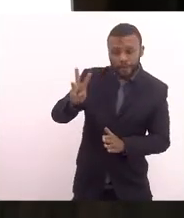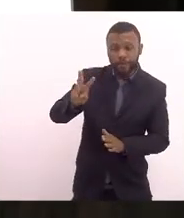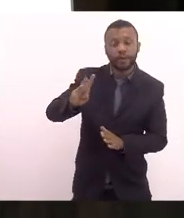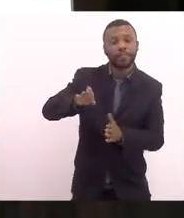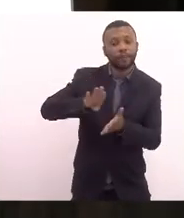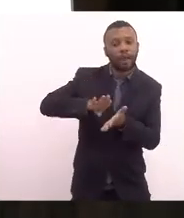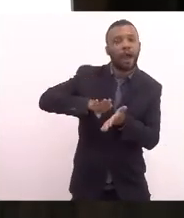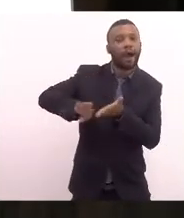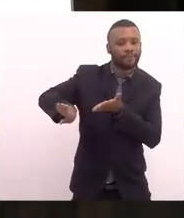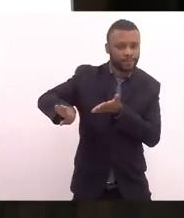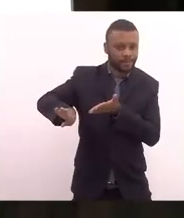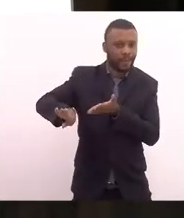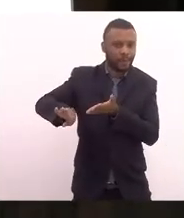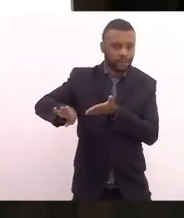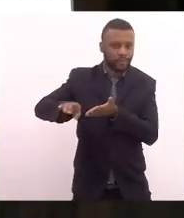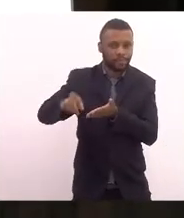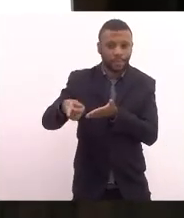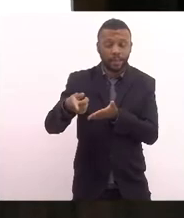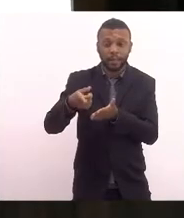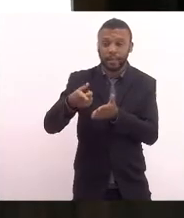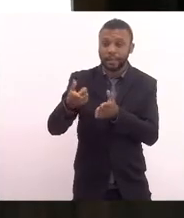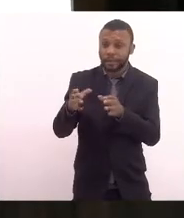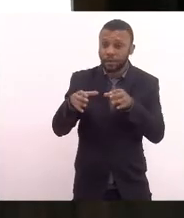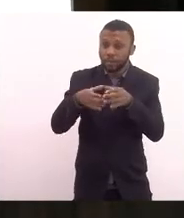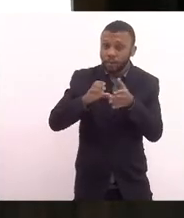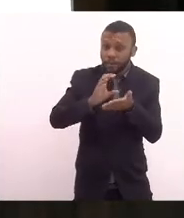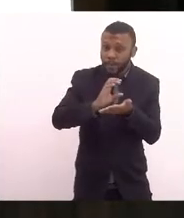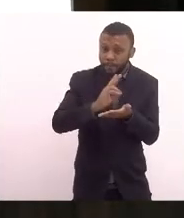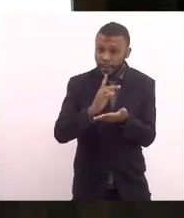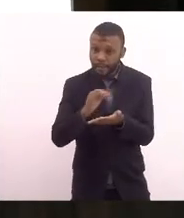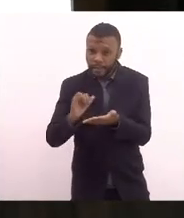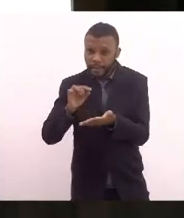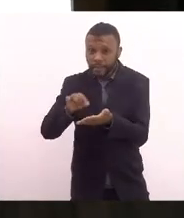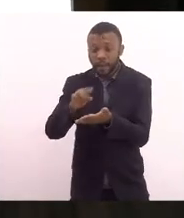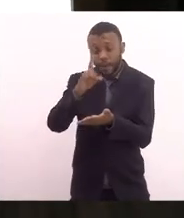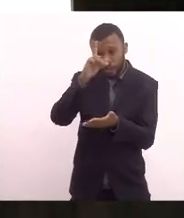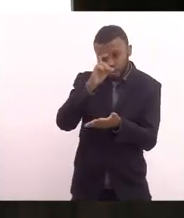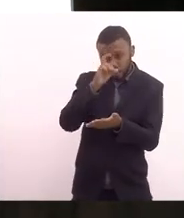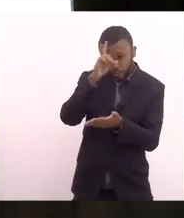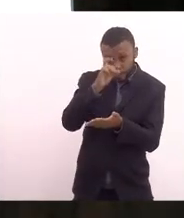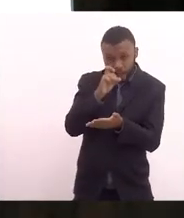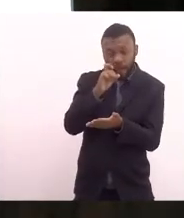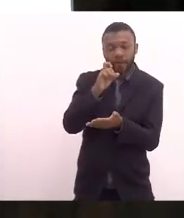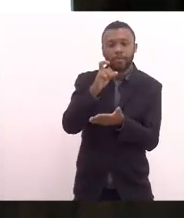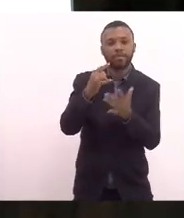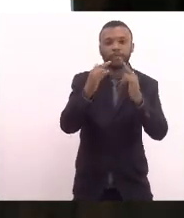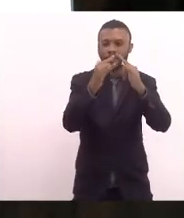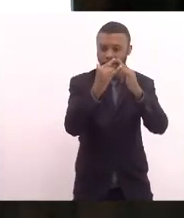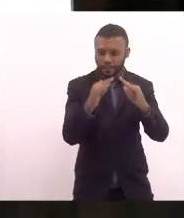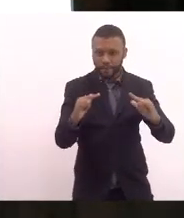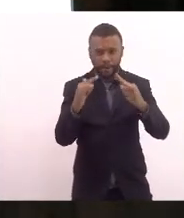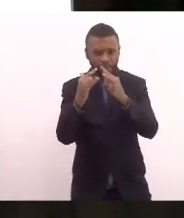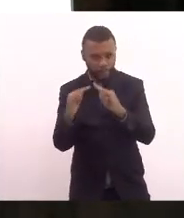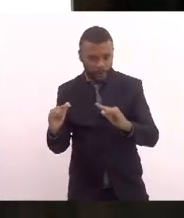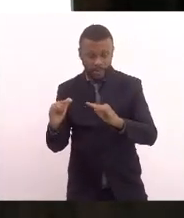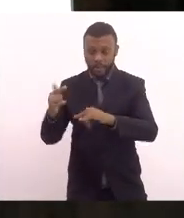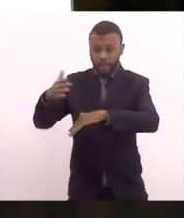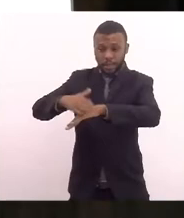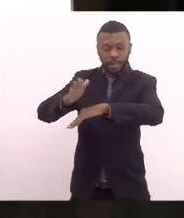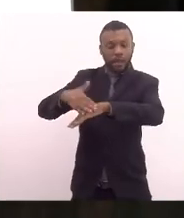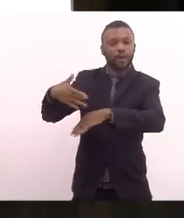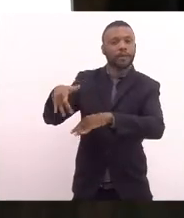afastado pela CPI dos 7 hospitais de campanha que ele,